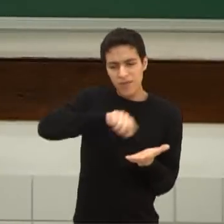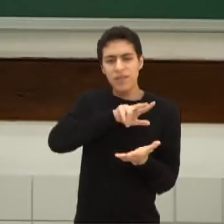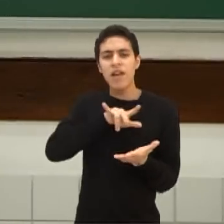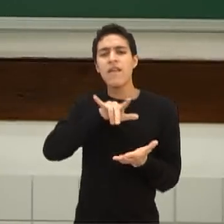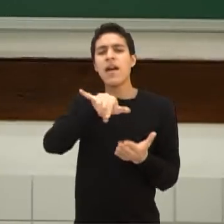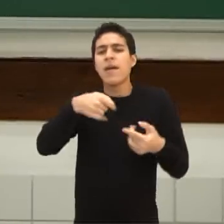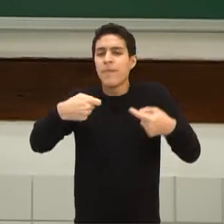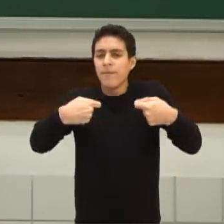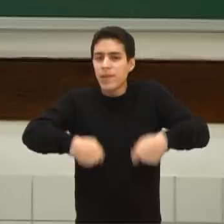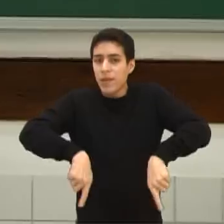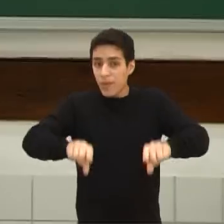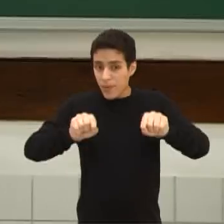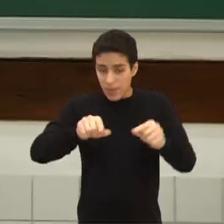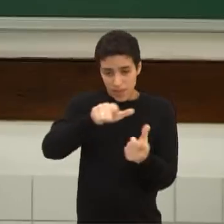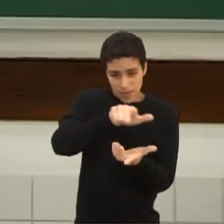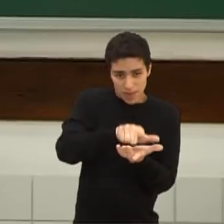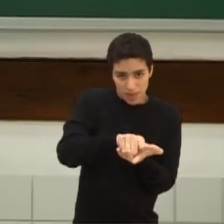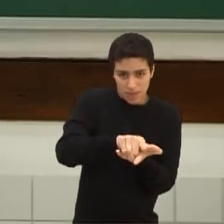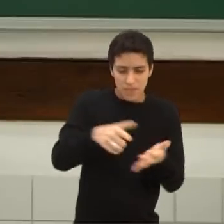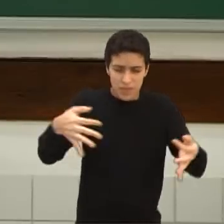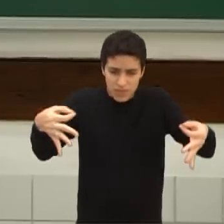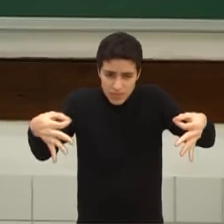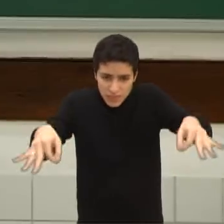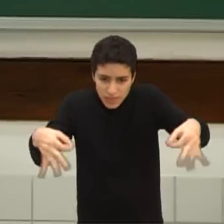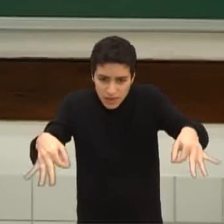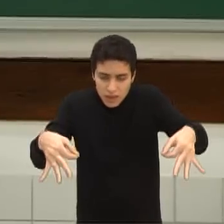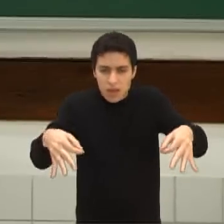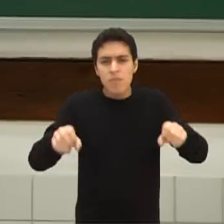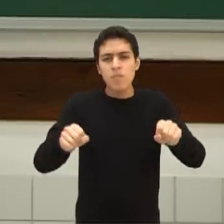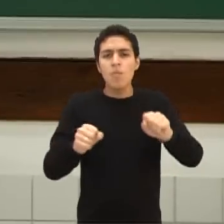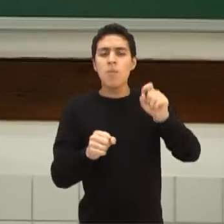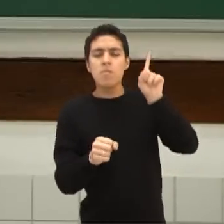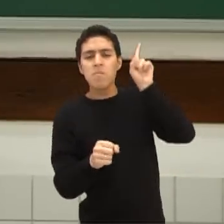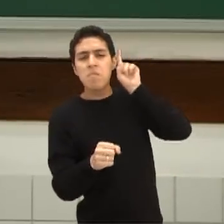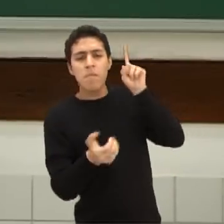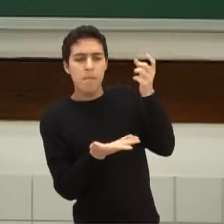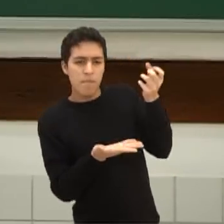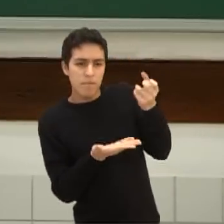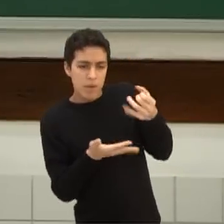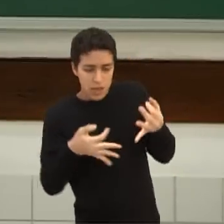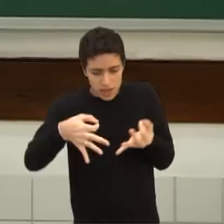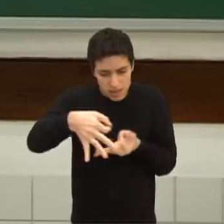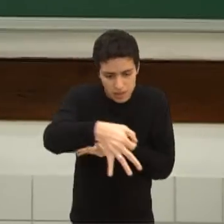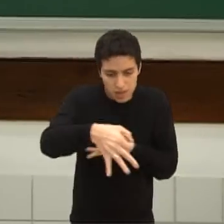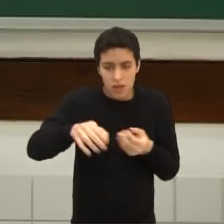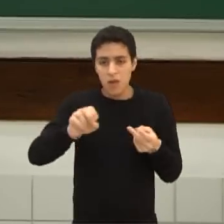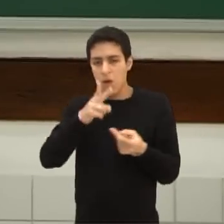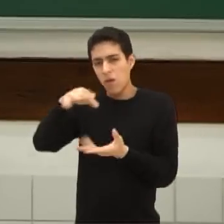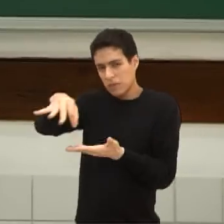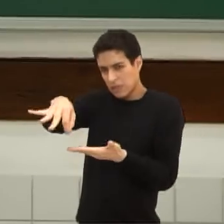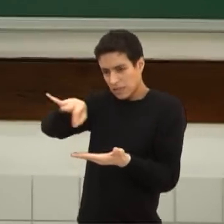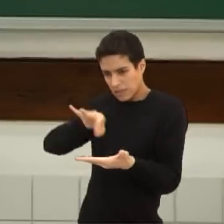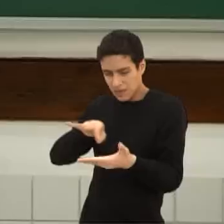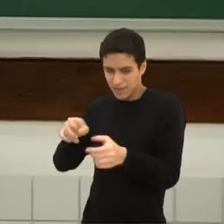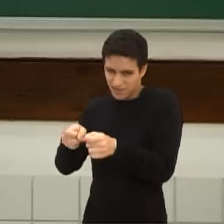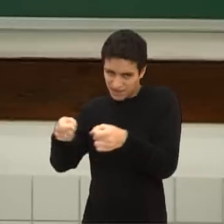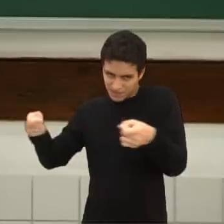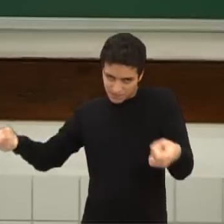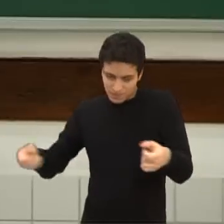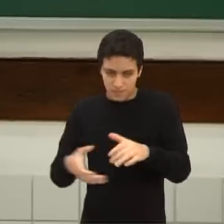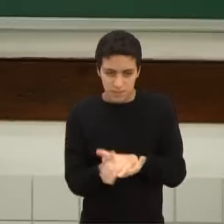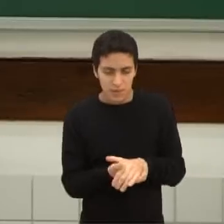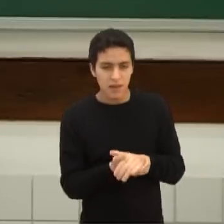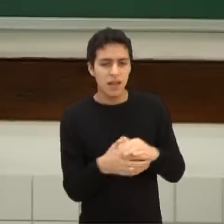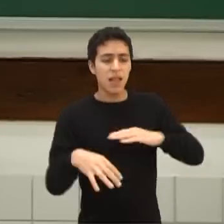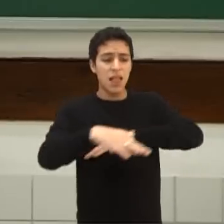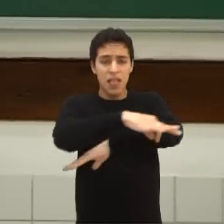precisar de folha, pode ser sulfite ou do caderno de vocês, régua, lápis. Se você quiser